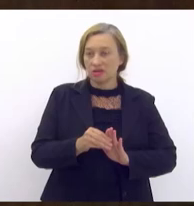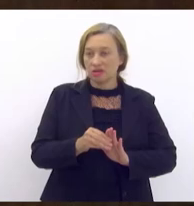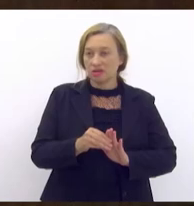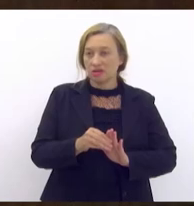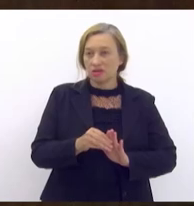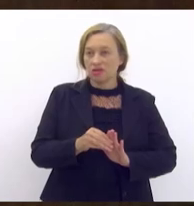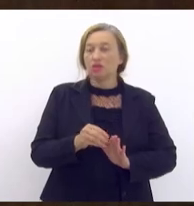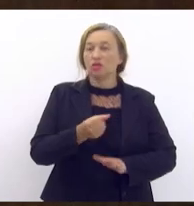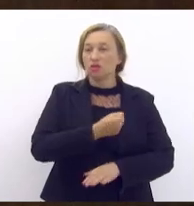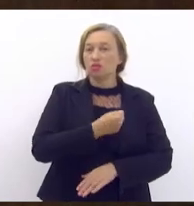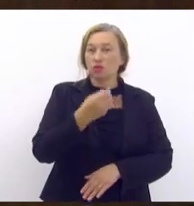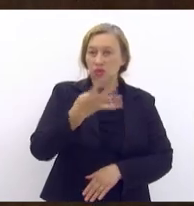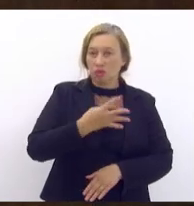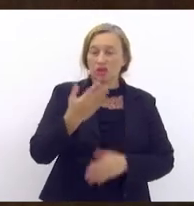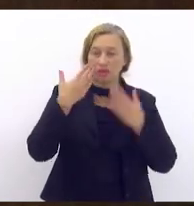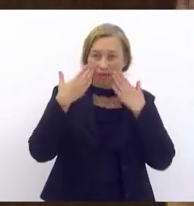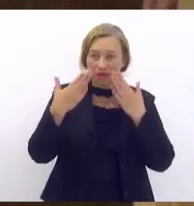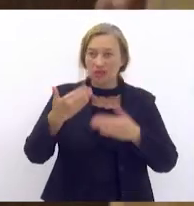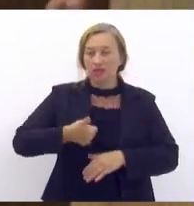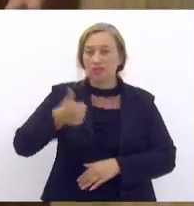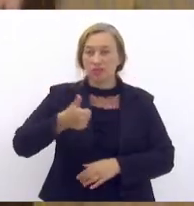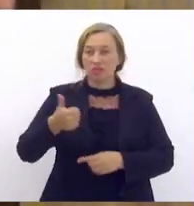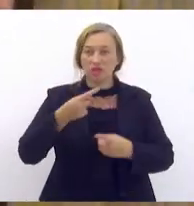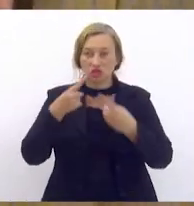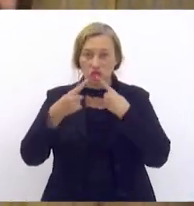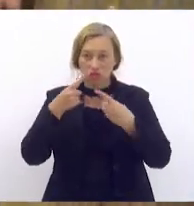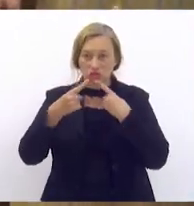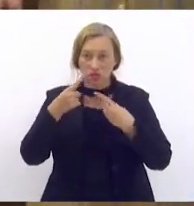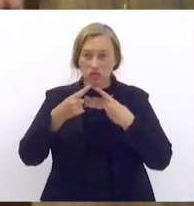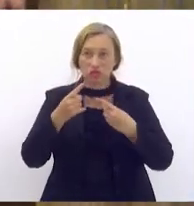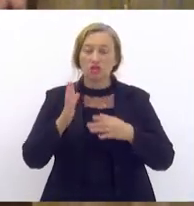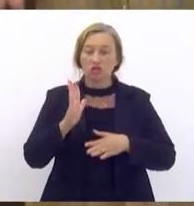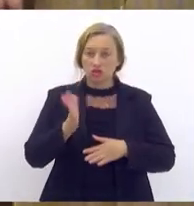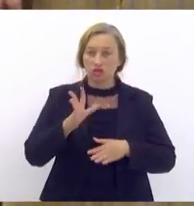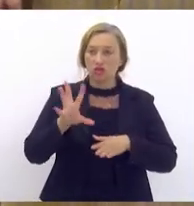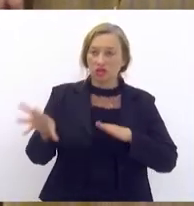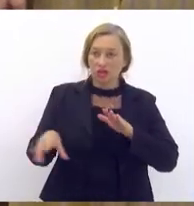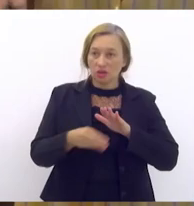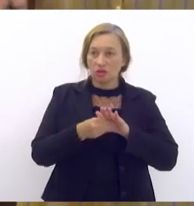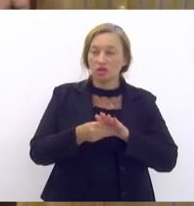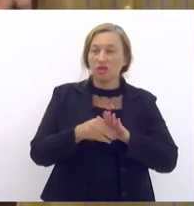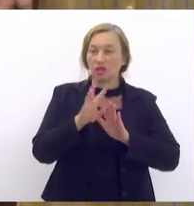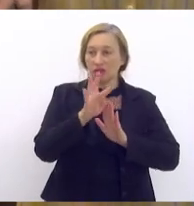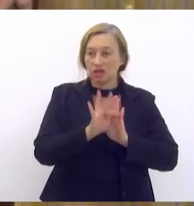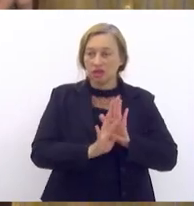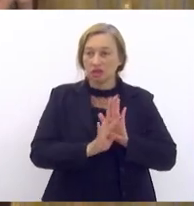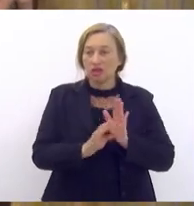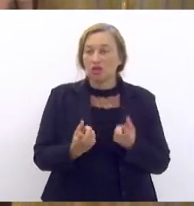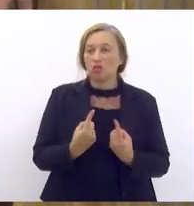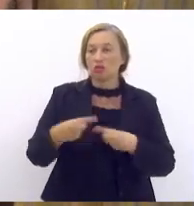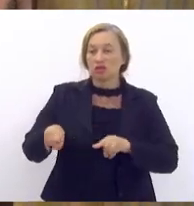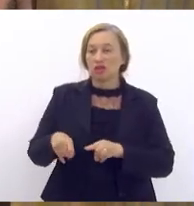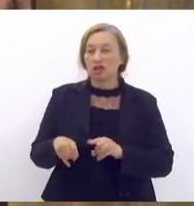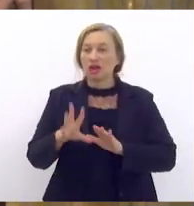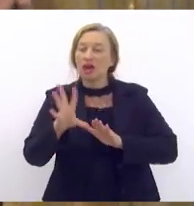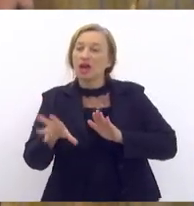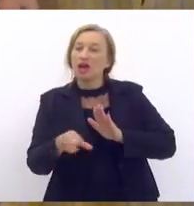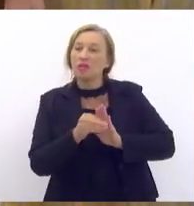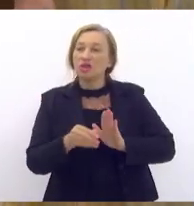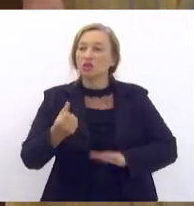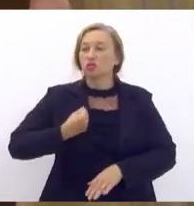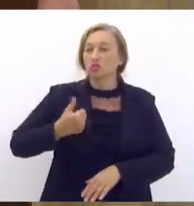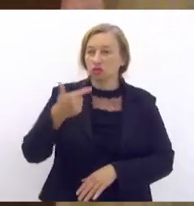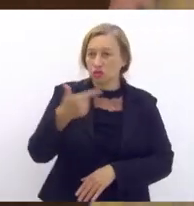número 4, já apresentada em primeira discussão, portanto, já está na redação do projeto, e contrário à emenda número